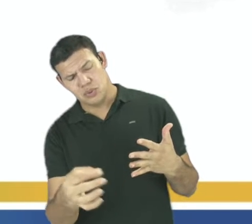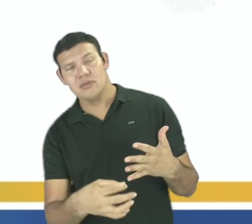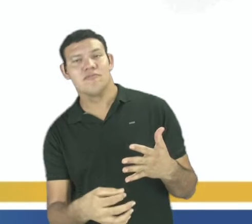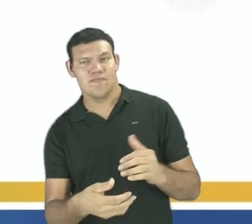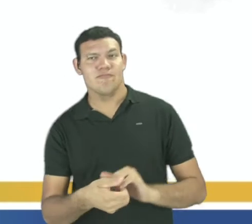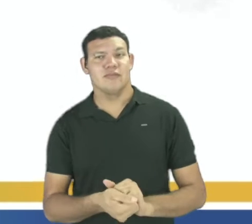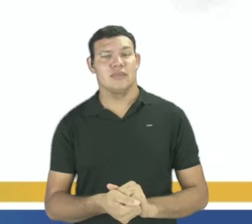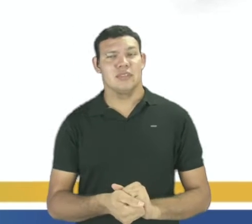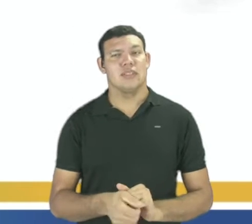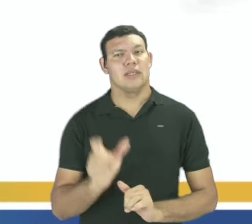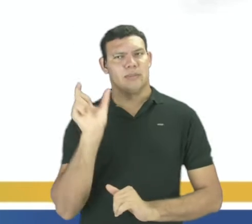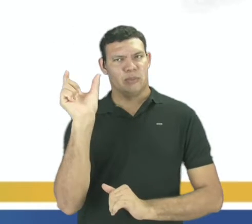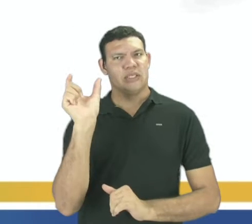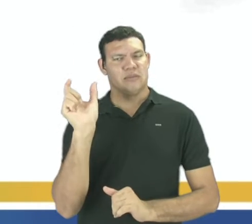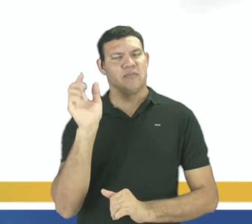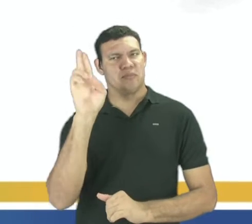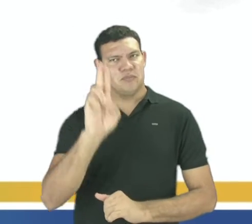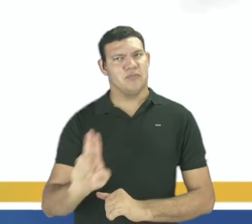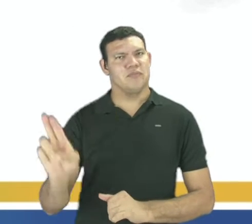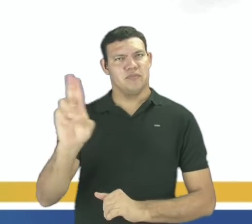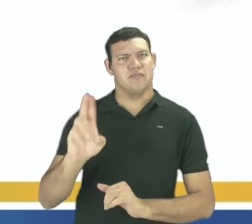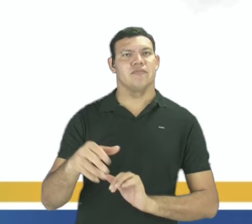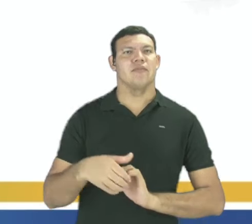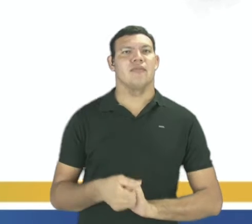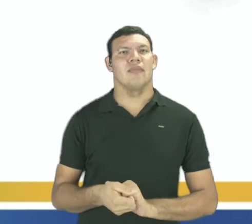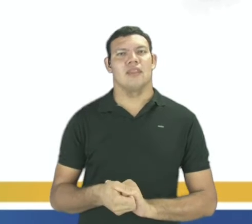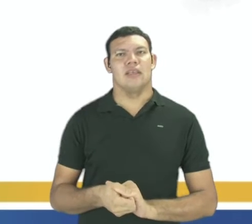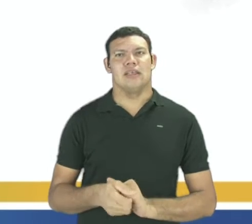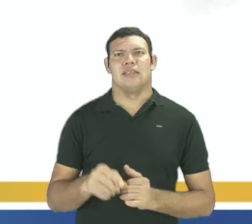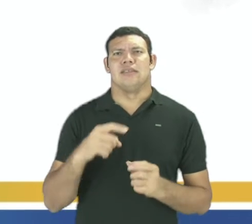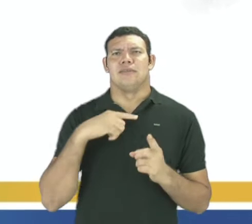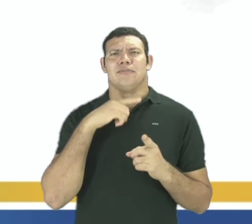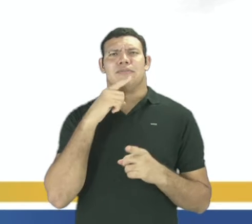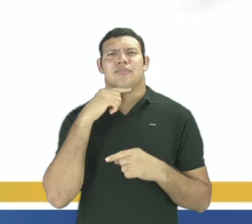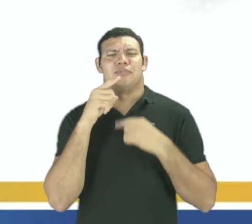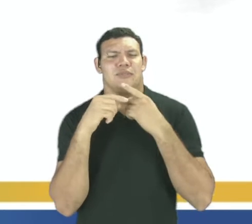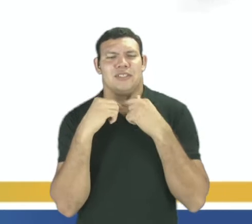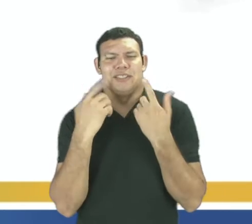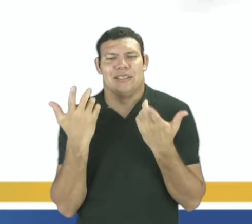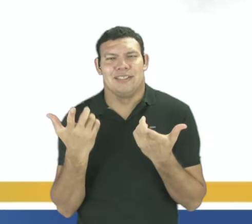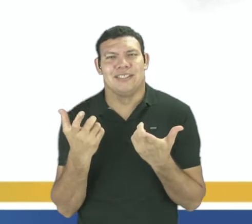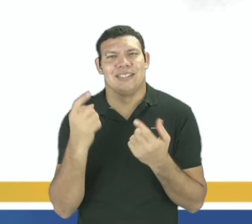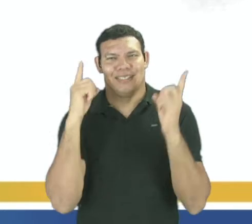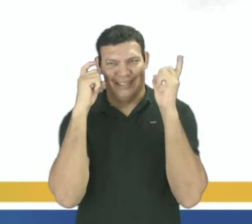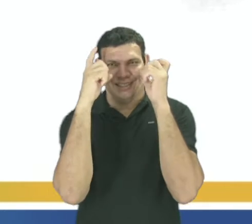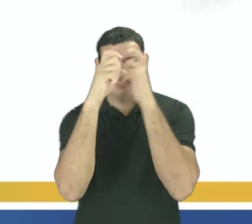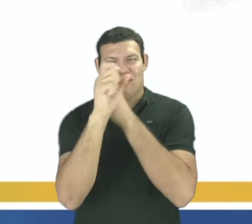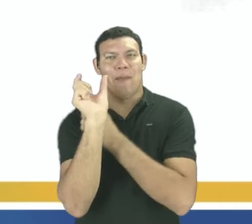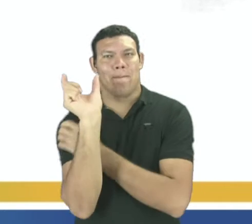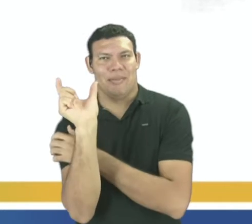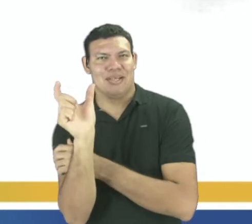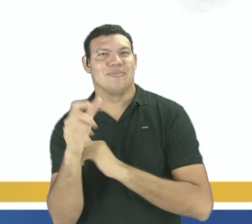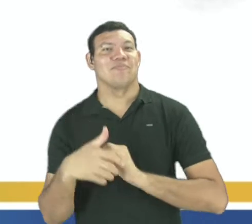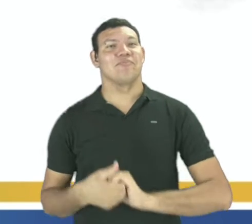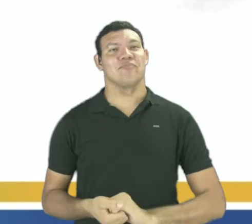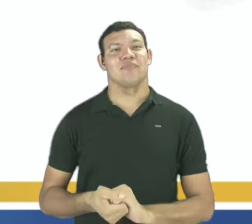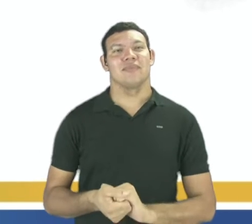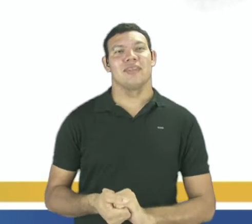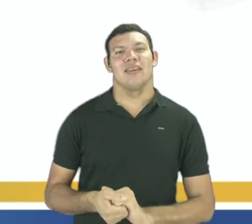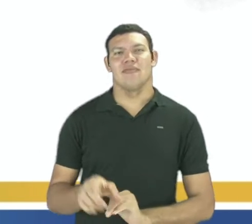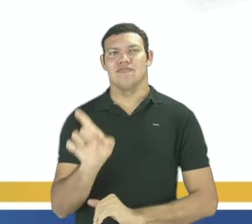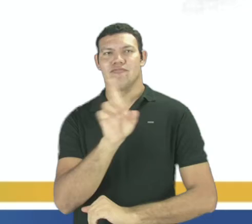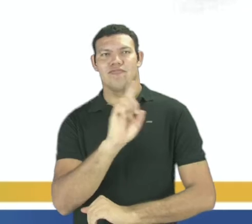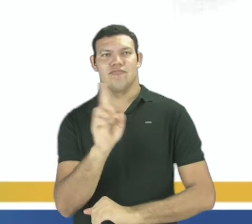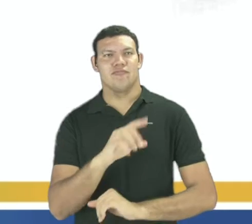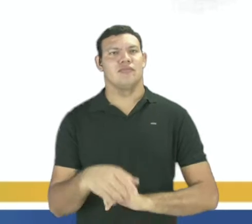decididamente, deveras, indubitavelmente. Eita, palavra difícil. Advérbio de negação: